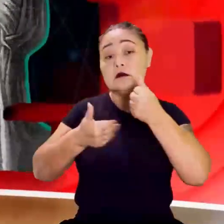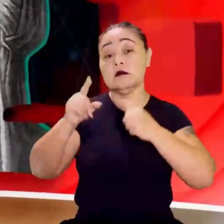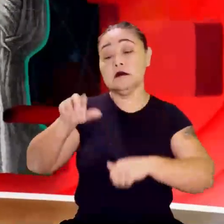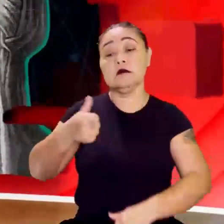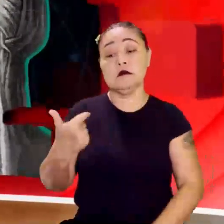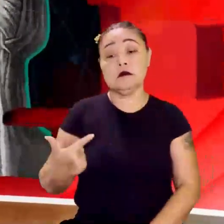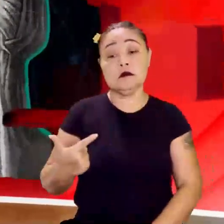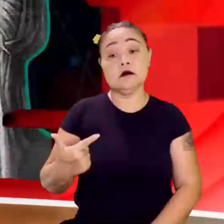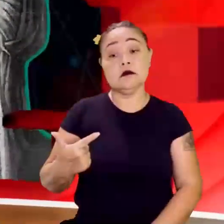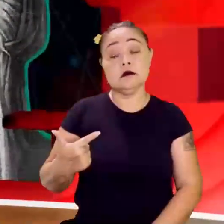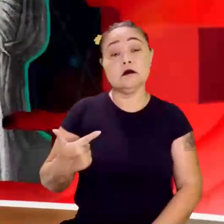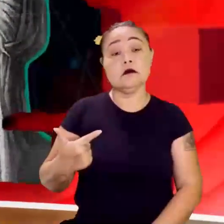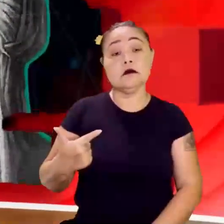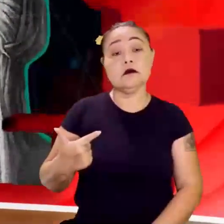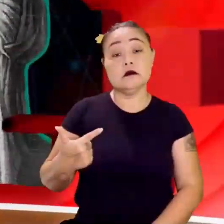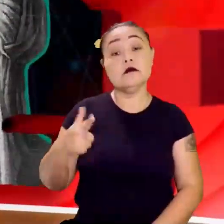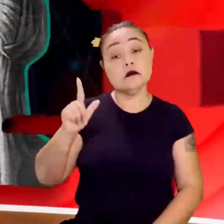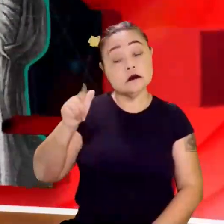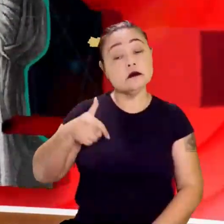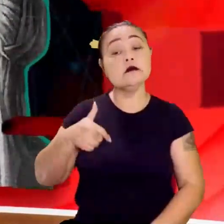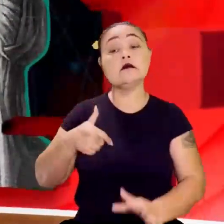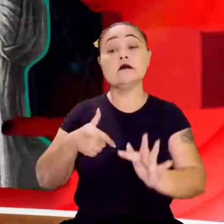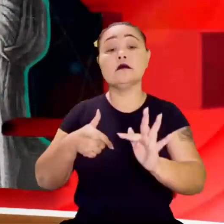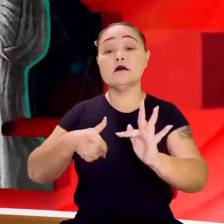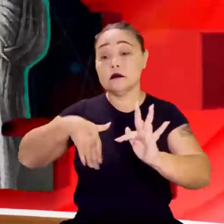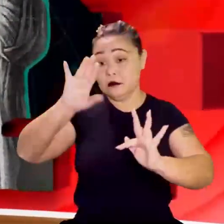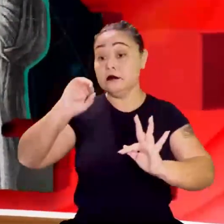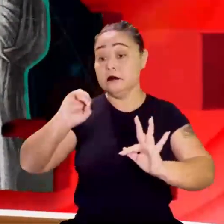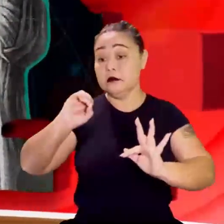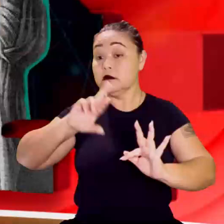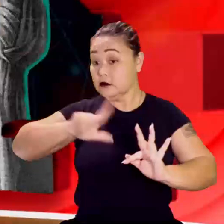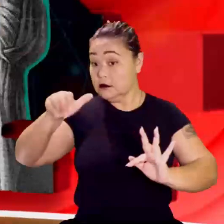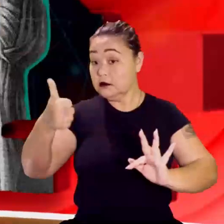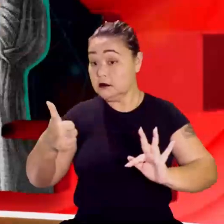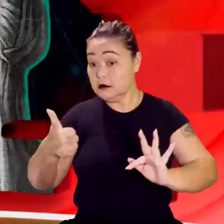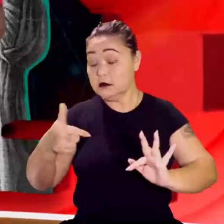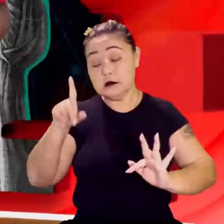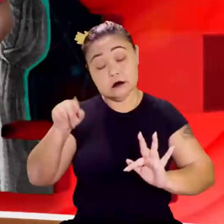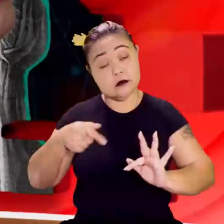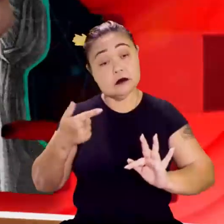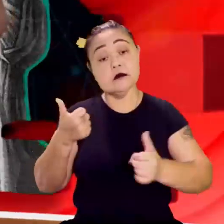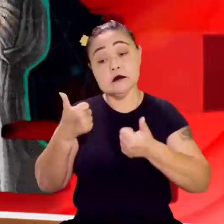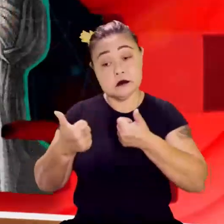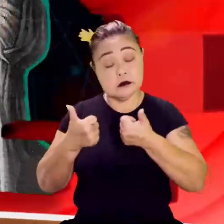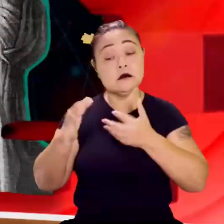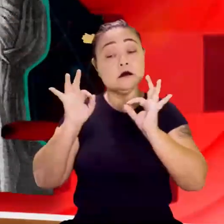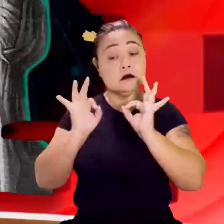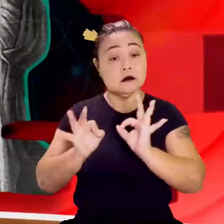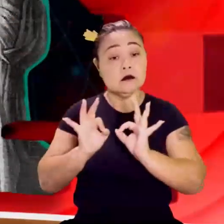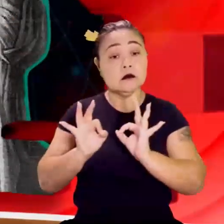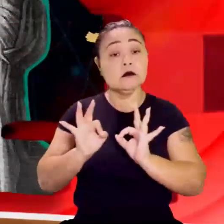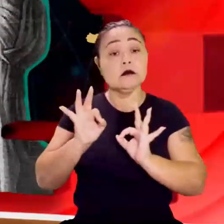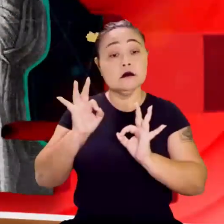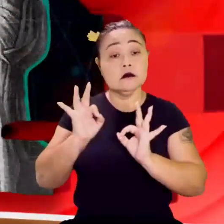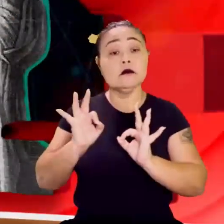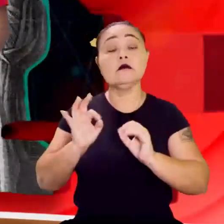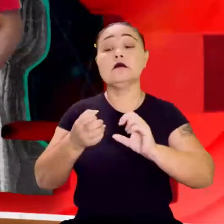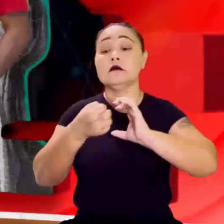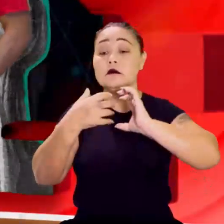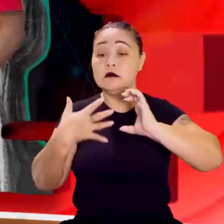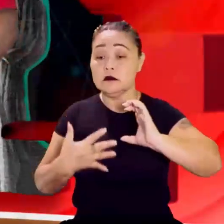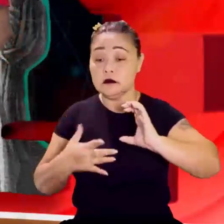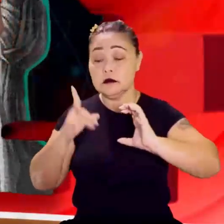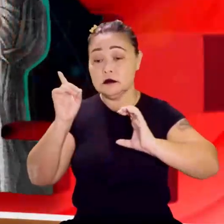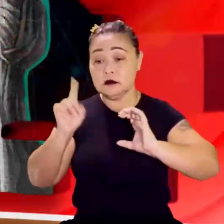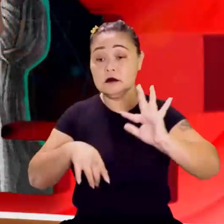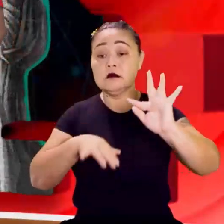é 2, né? É o nosso A, não é? É a função. É maior que 0? É. É diferente de 1? É. Então, beleza, deu certo. É uma